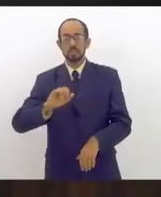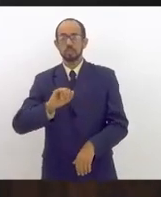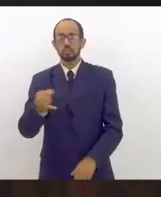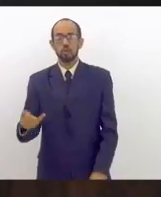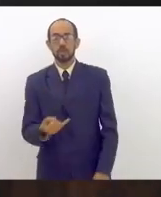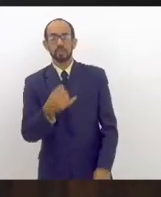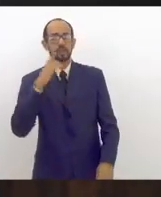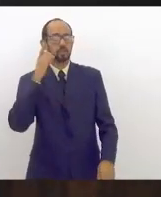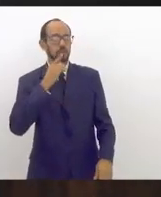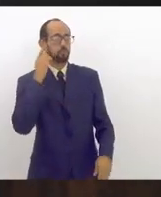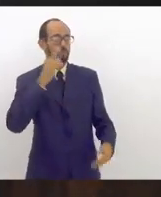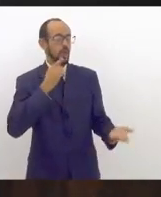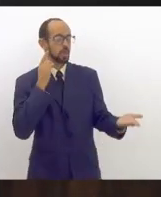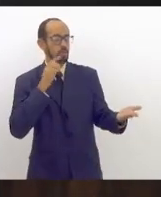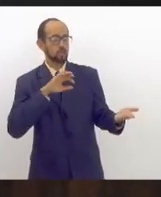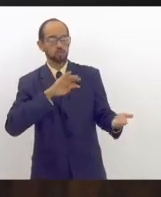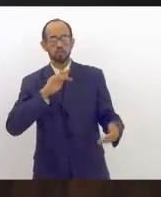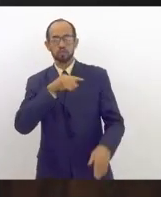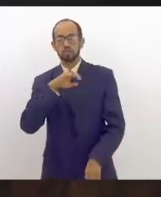Justiça, deputado